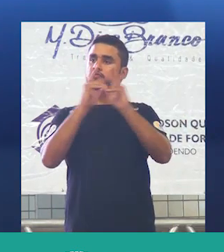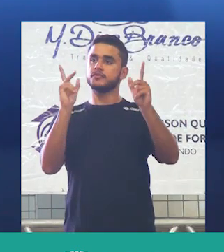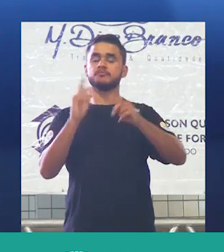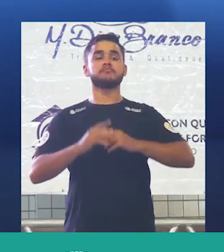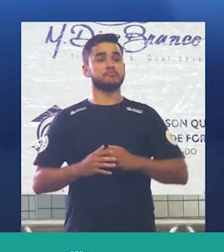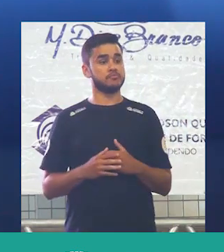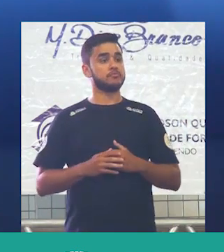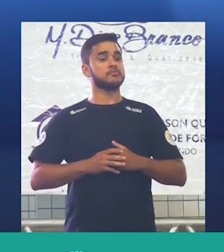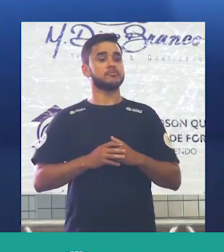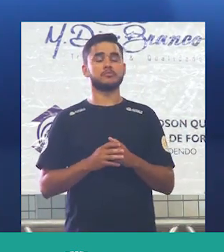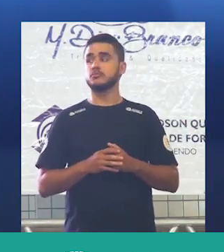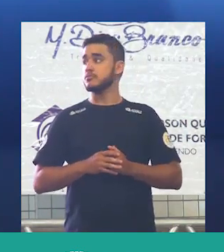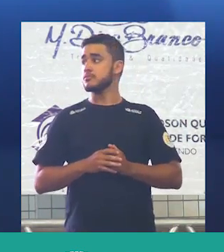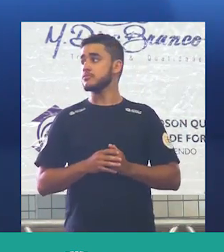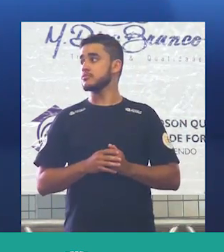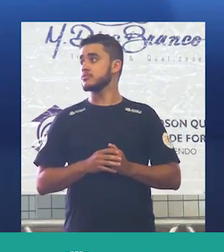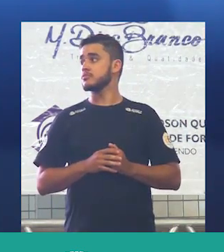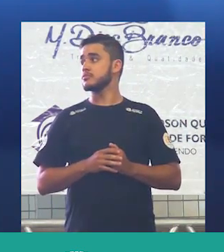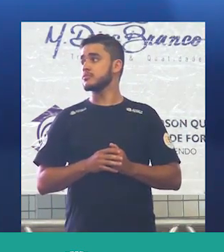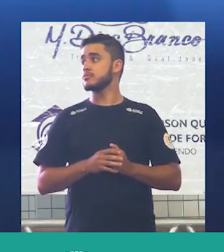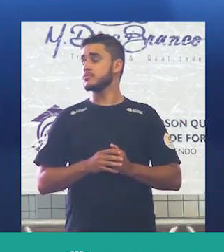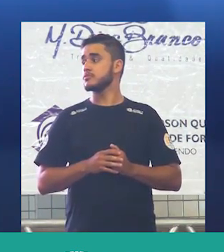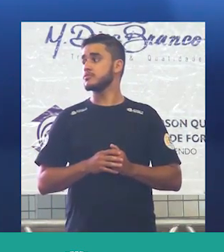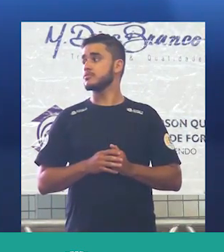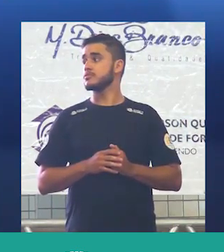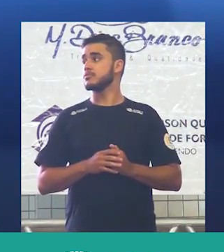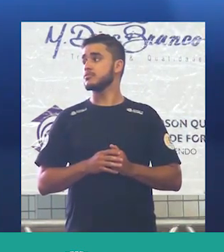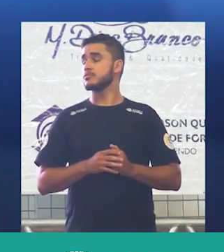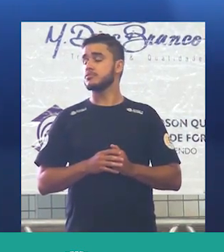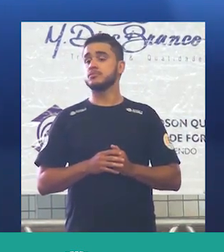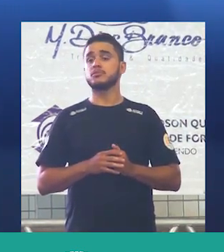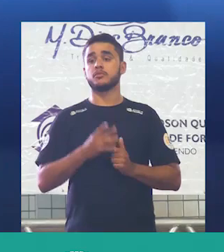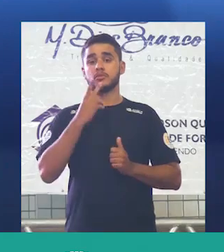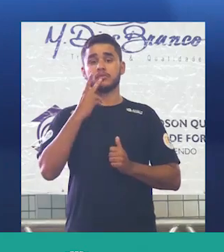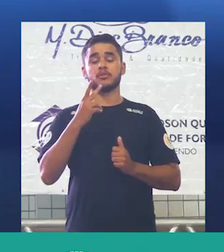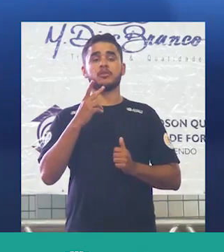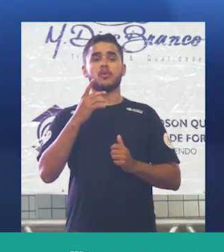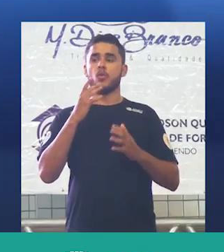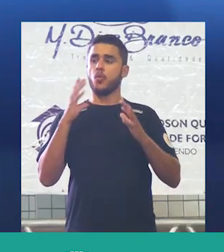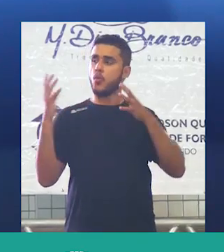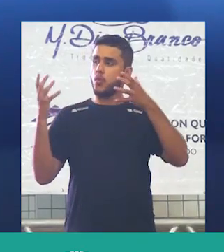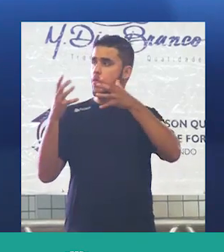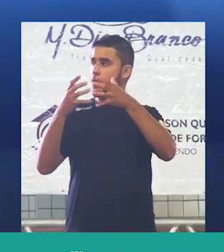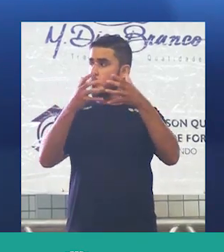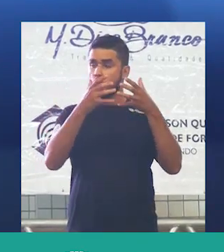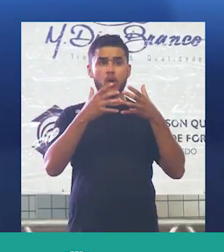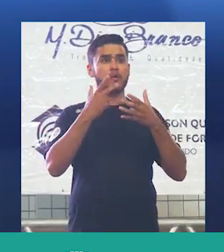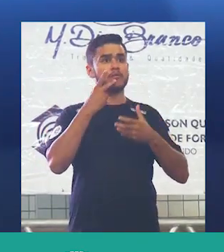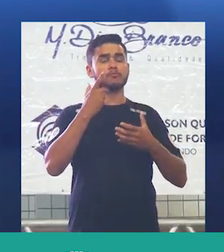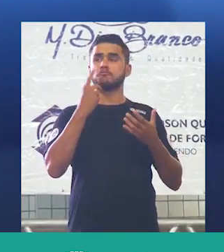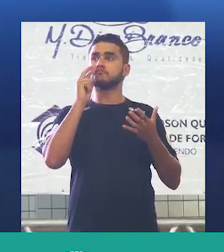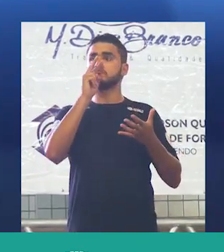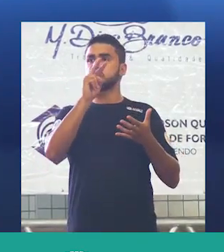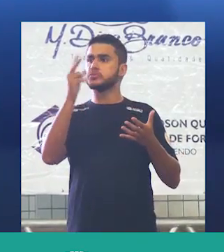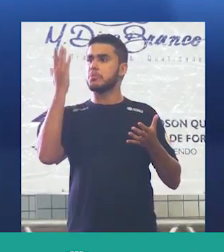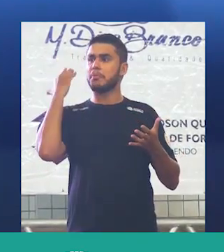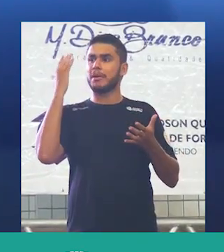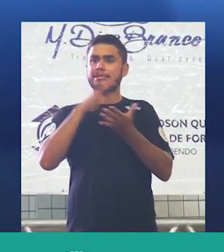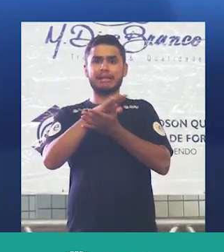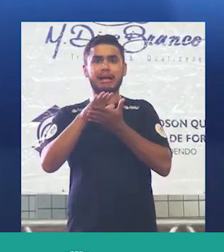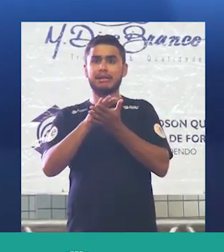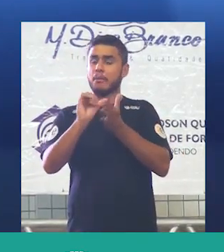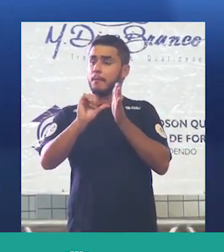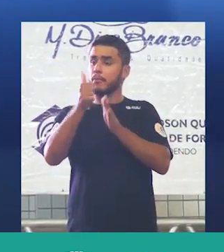Tomou todo... é porque faltou o ponto aqui. Desdobramentos, ponto. Movimentação de dimensão nunca vista,